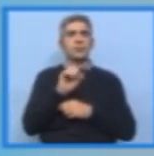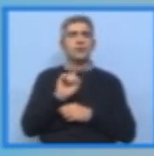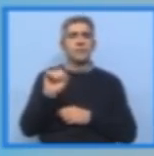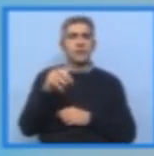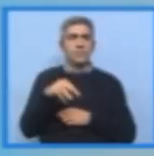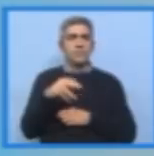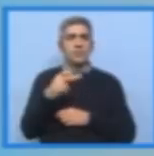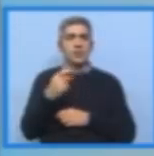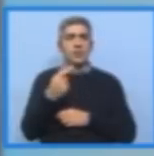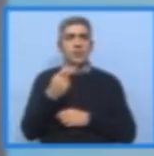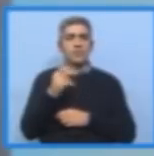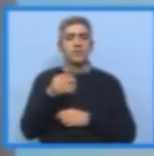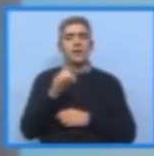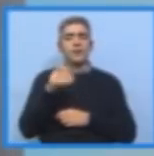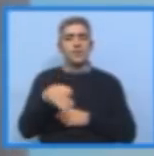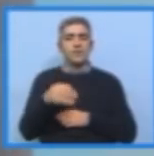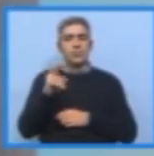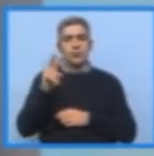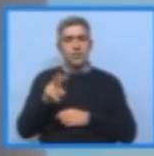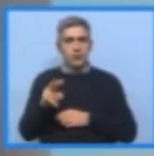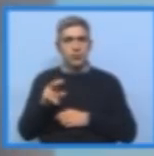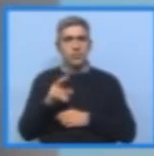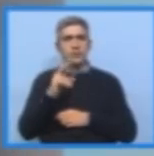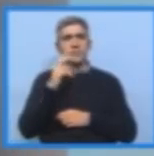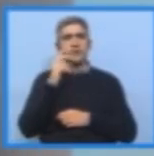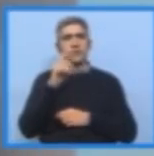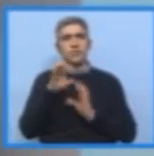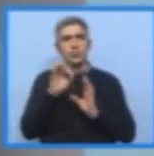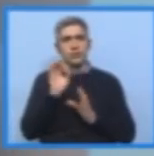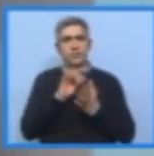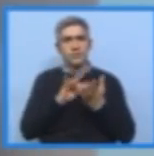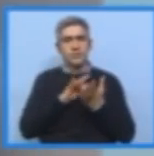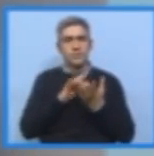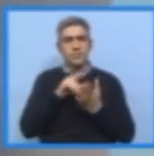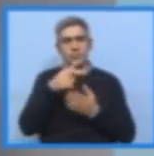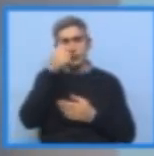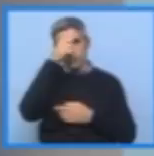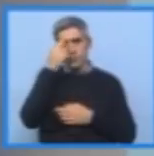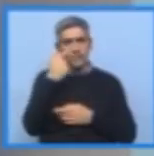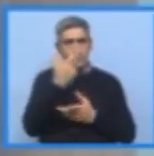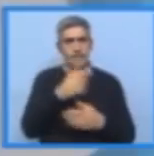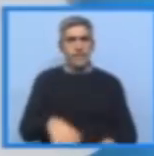Mateus, capítulo 2, que é precisamente escolhido pela liturgia para este domingo.